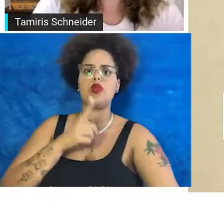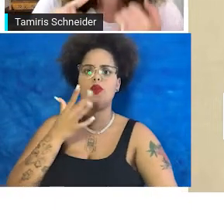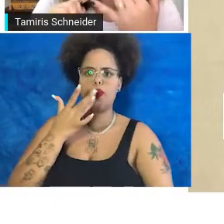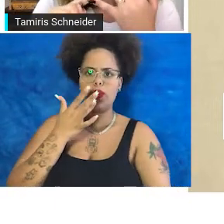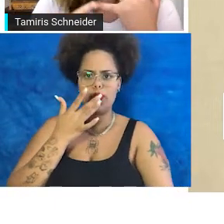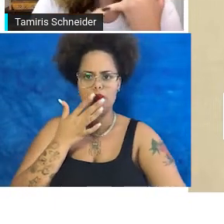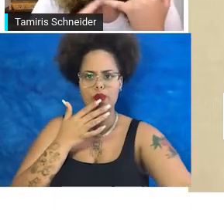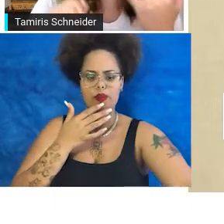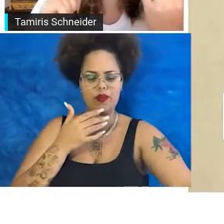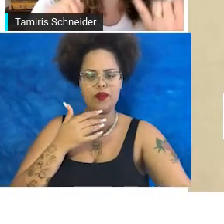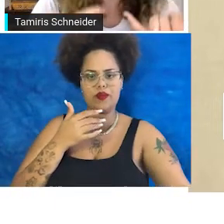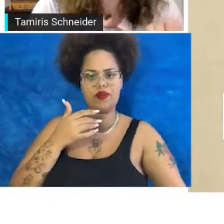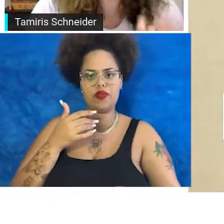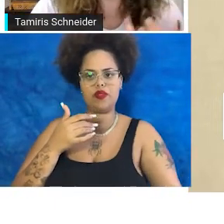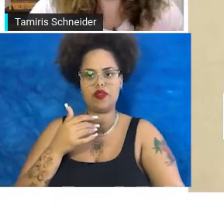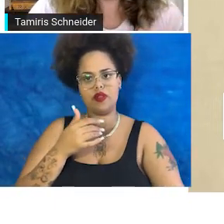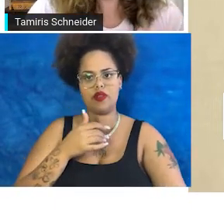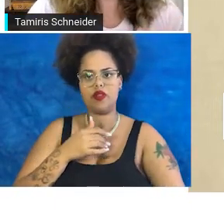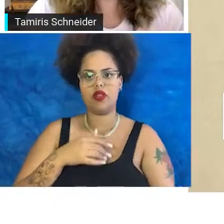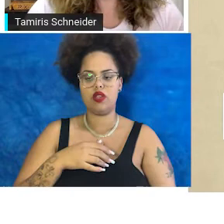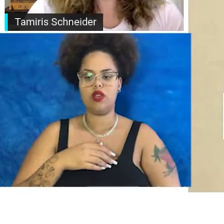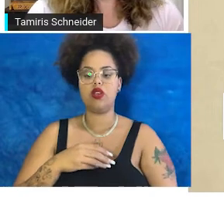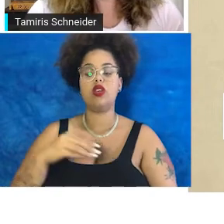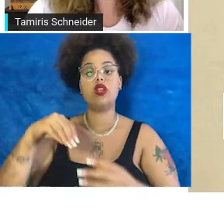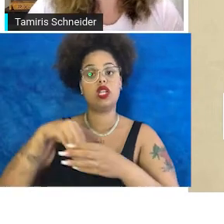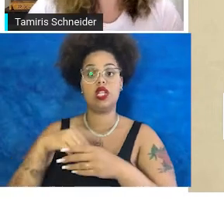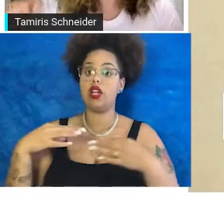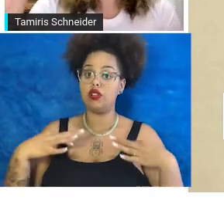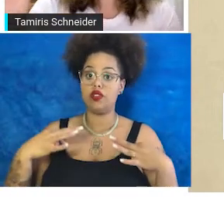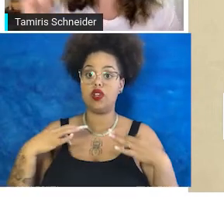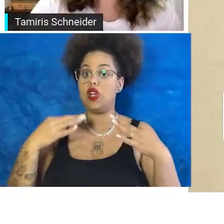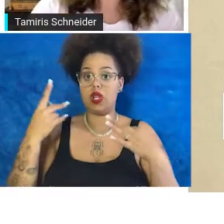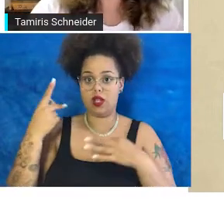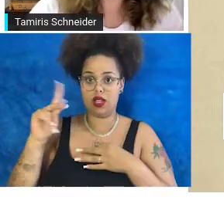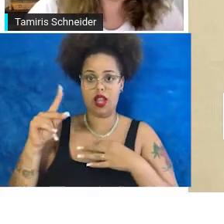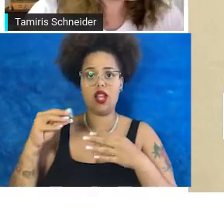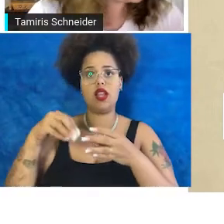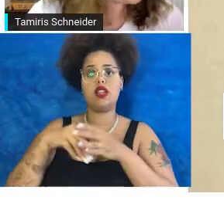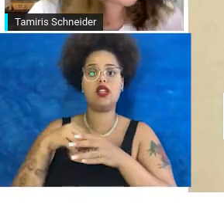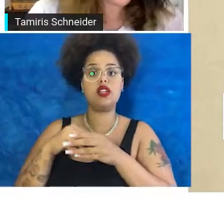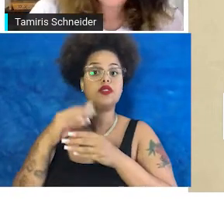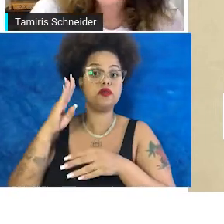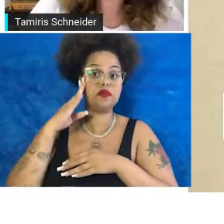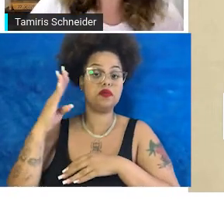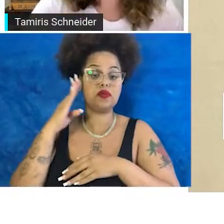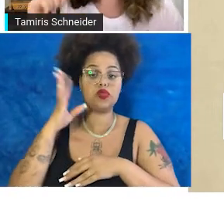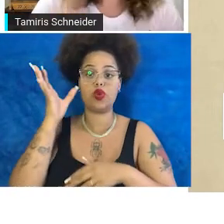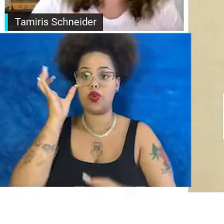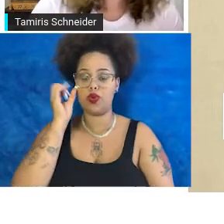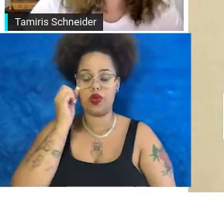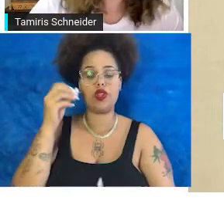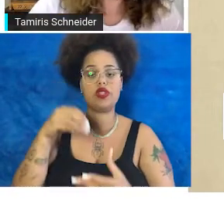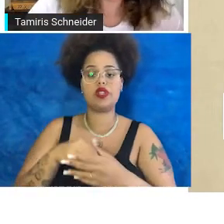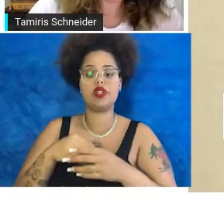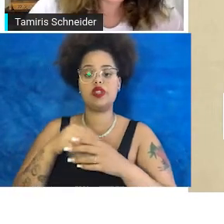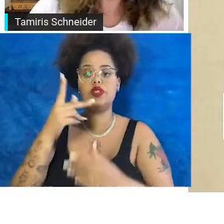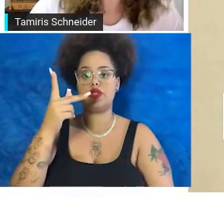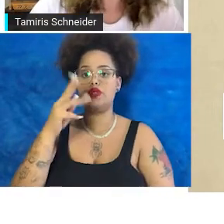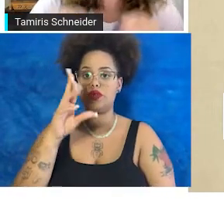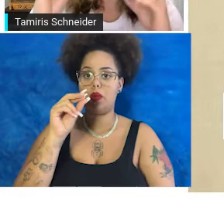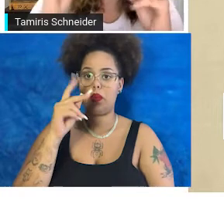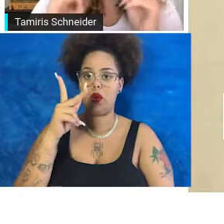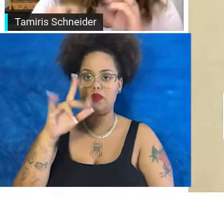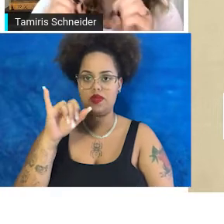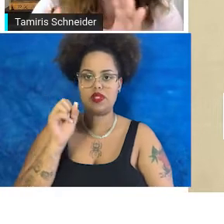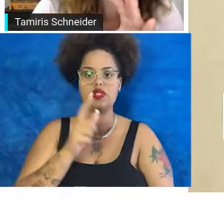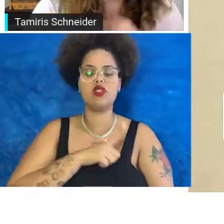cores. Então, dentro do figurino dela, dentro dos pontos principais do quarto, dentro dos props que ela tiver,